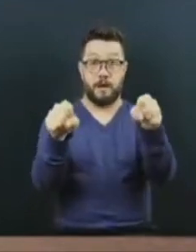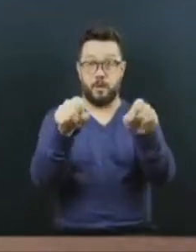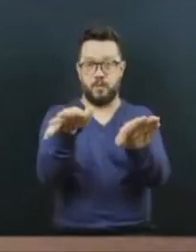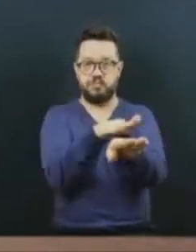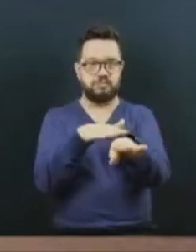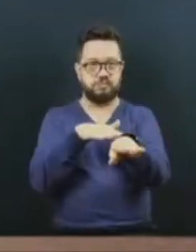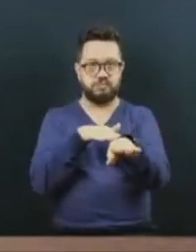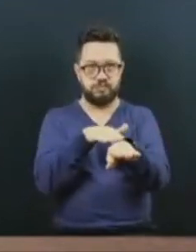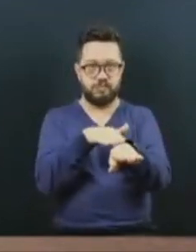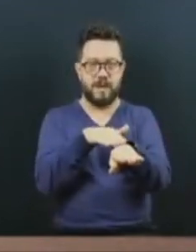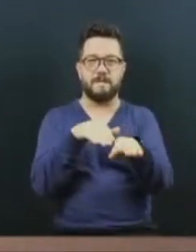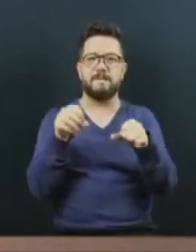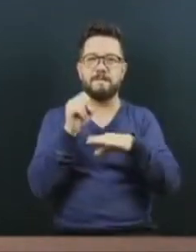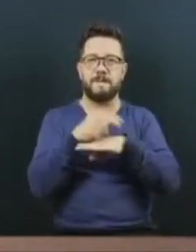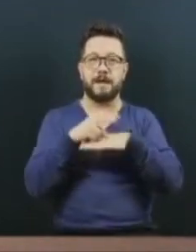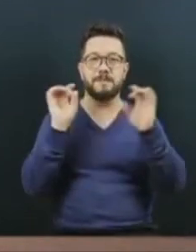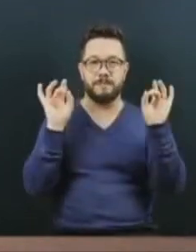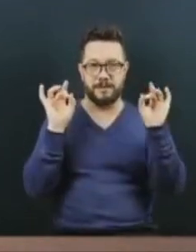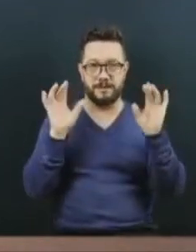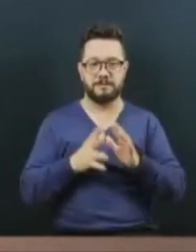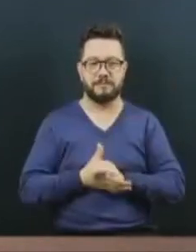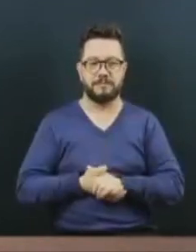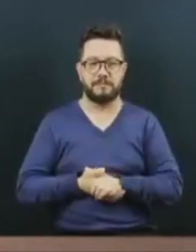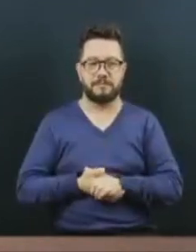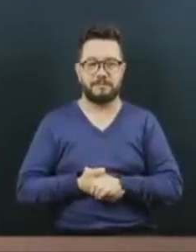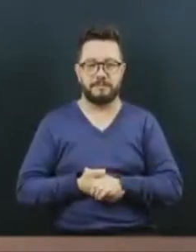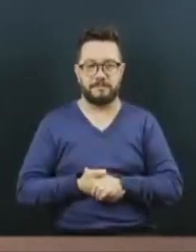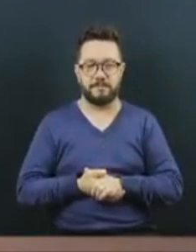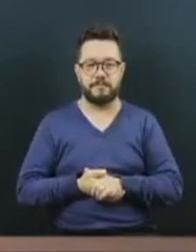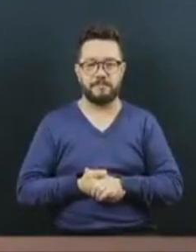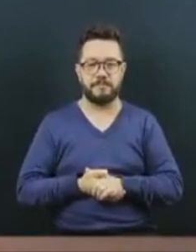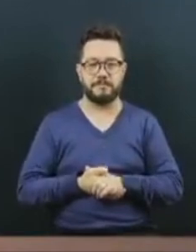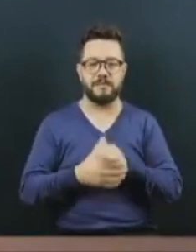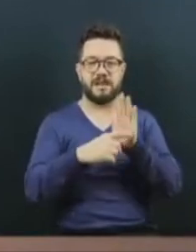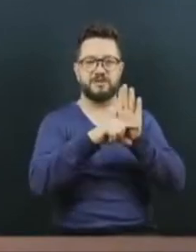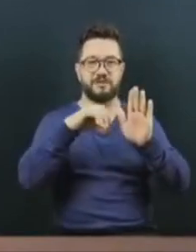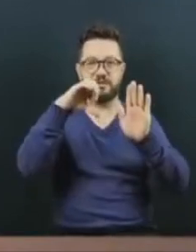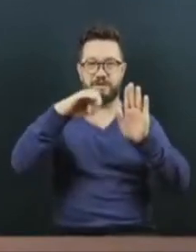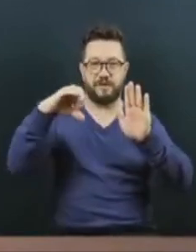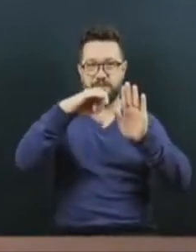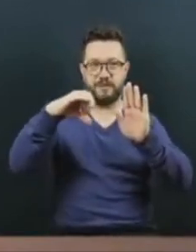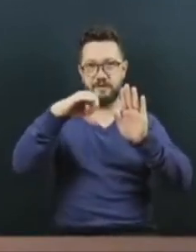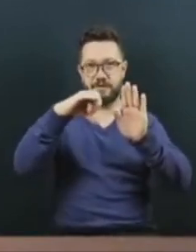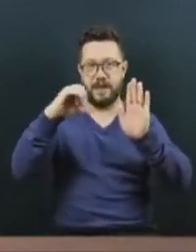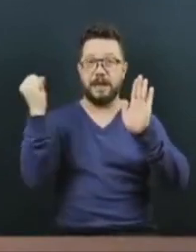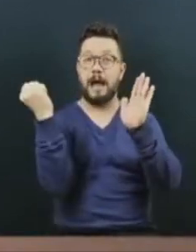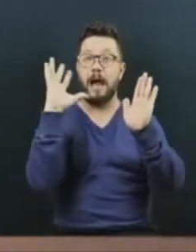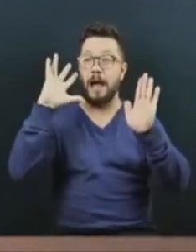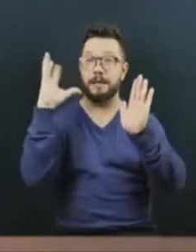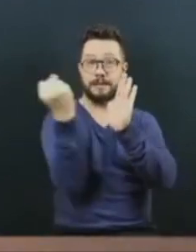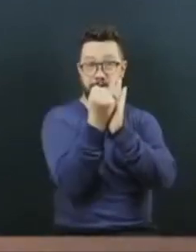autismo ainda no artigo 99 essa lei exige que o símbolo Universal do atis representado pela